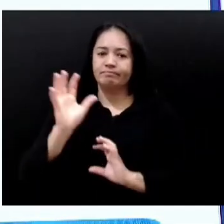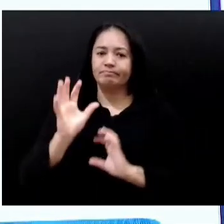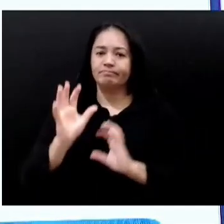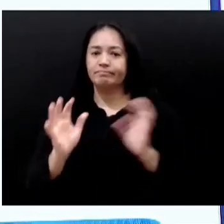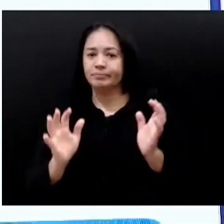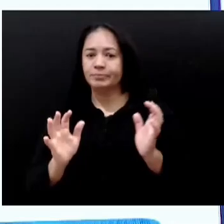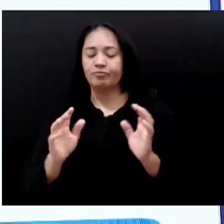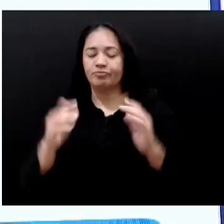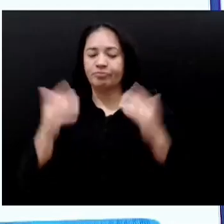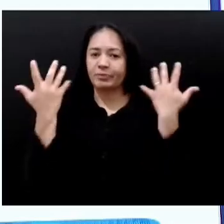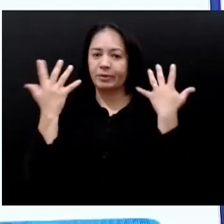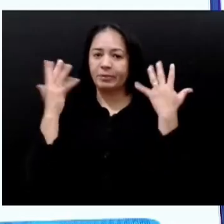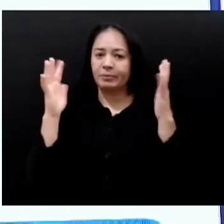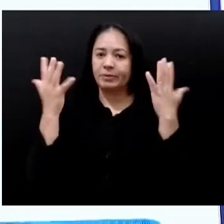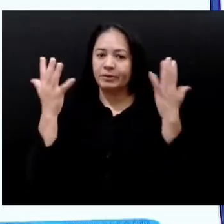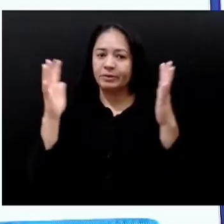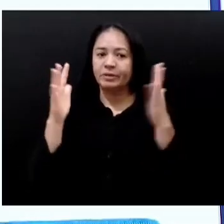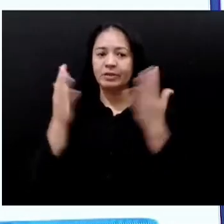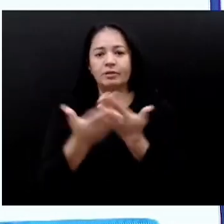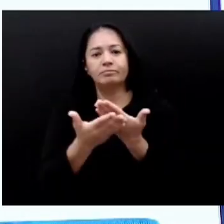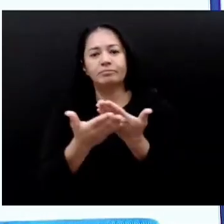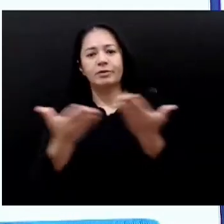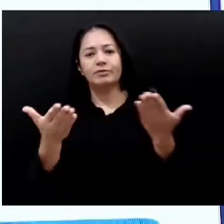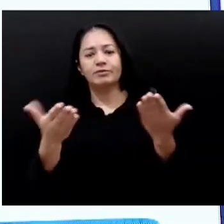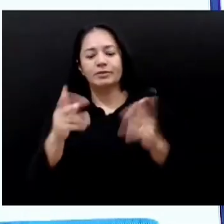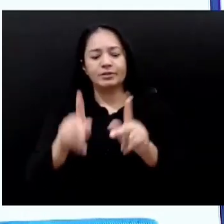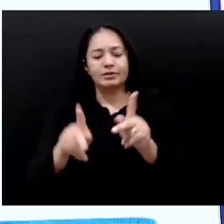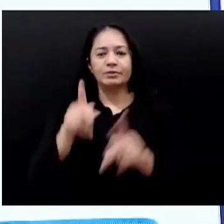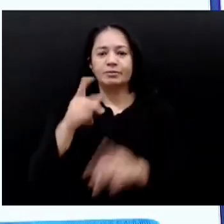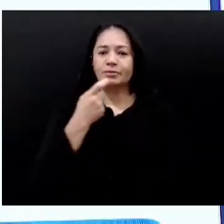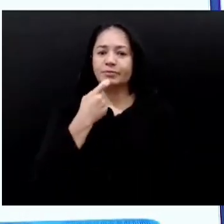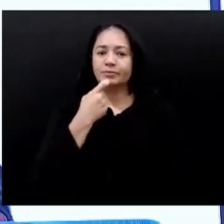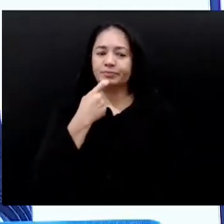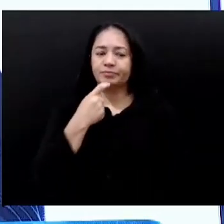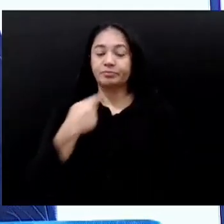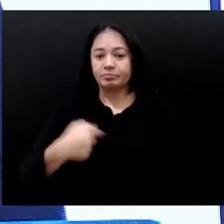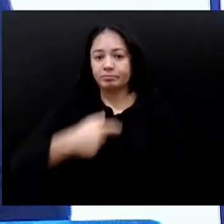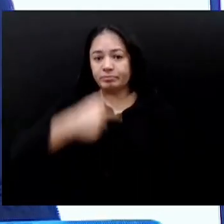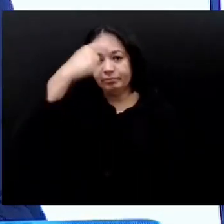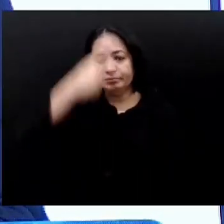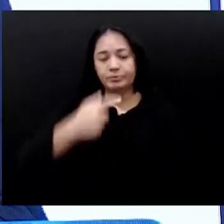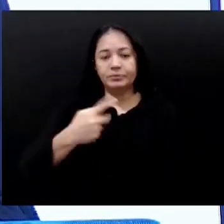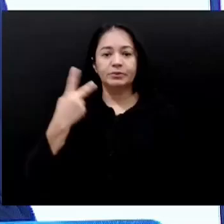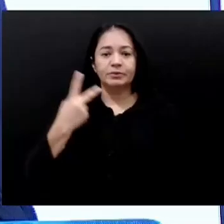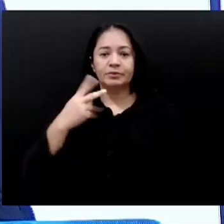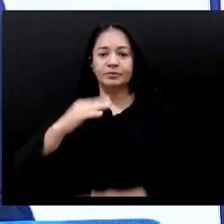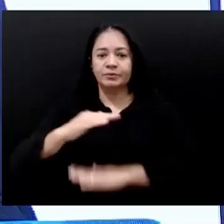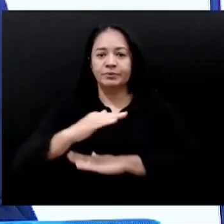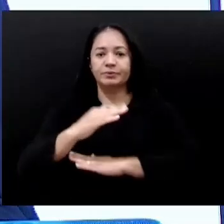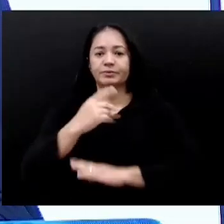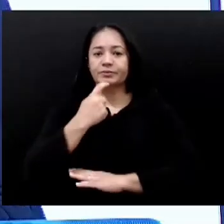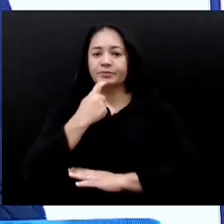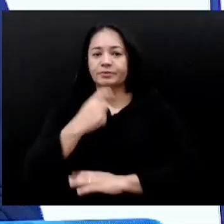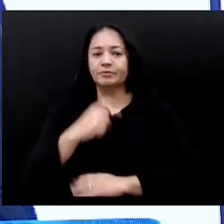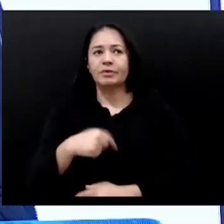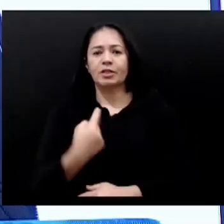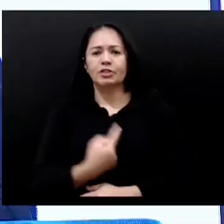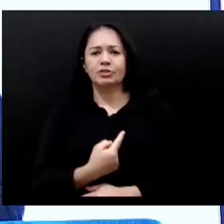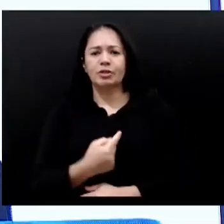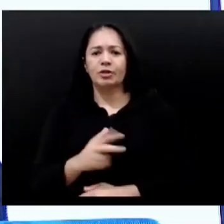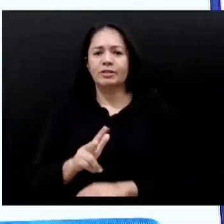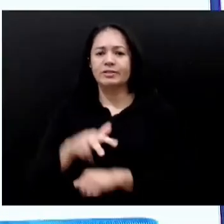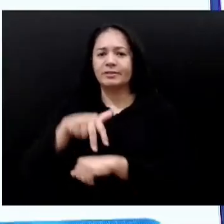parabéns a vocês, campineiros, e como vereador da Câmara Municipal de Campinas, quando a gente vem aqui entregar uma